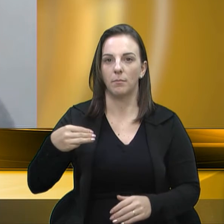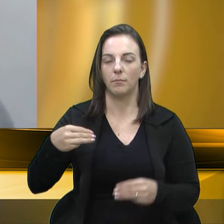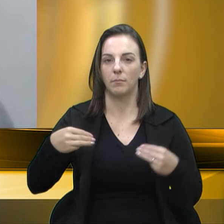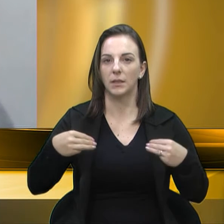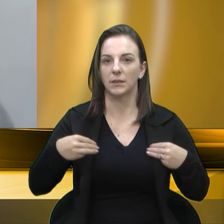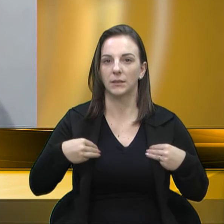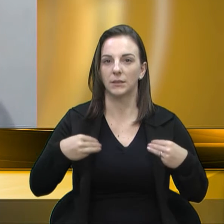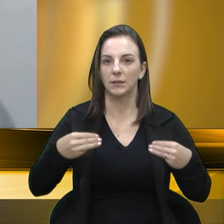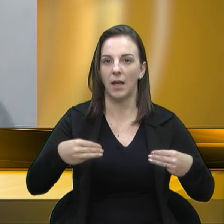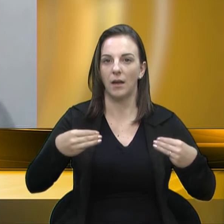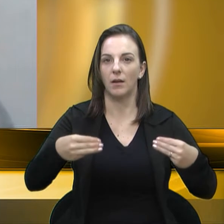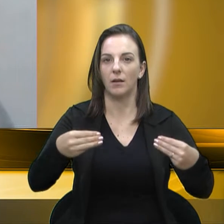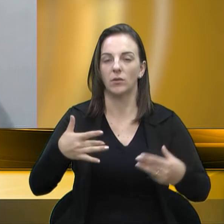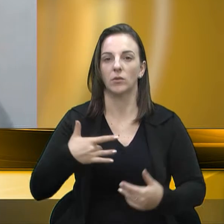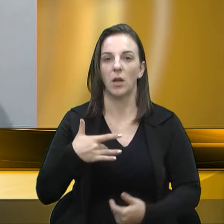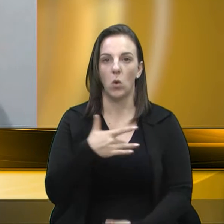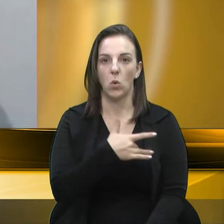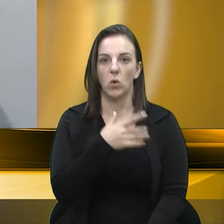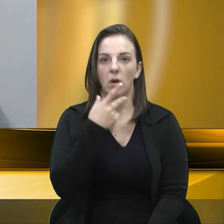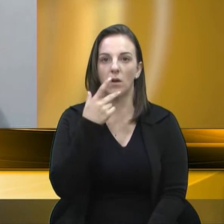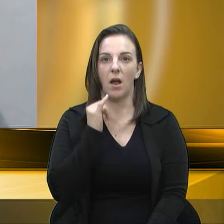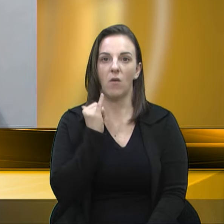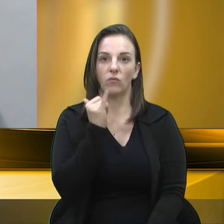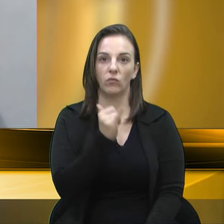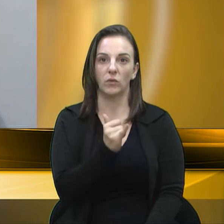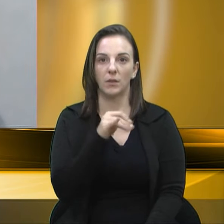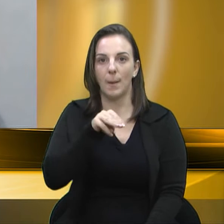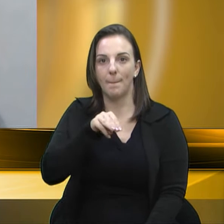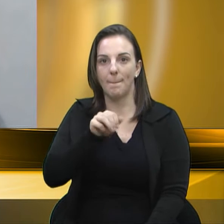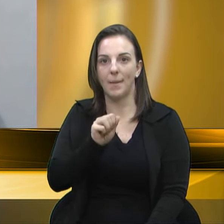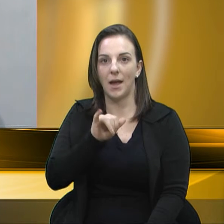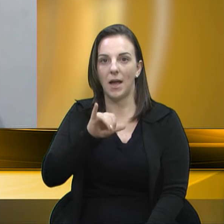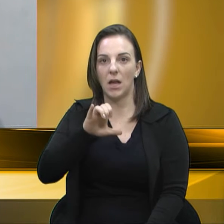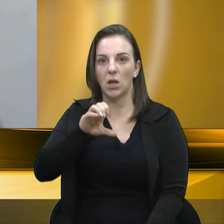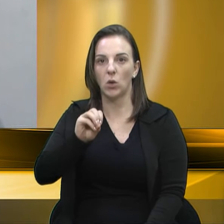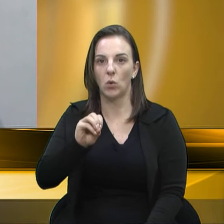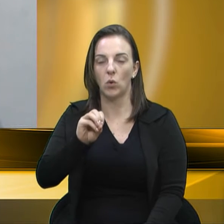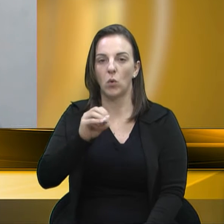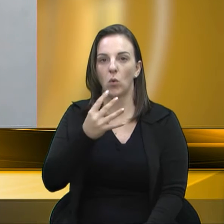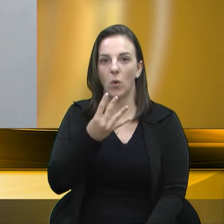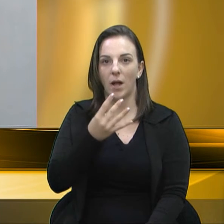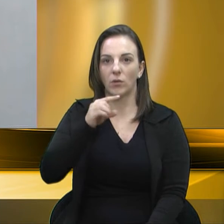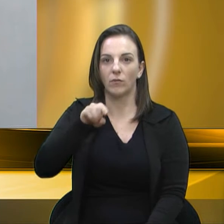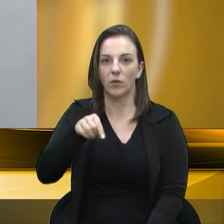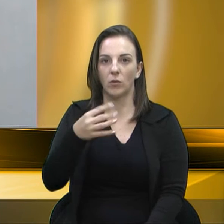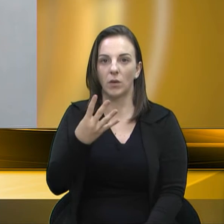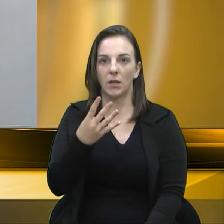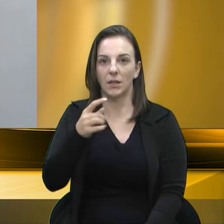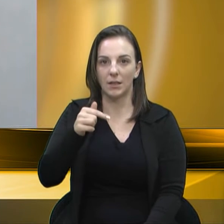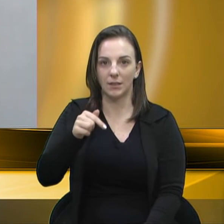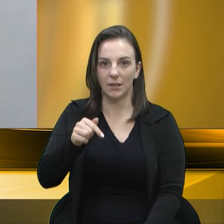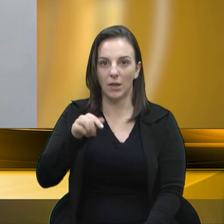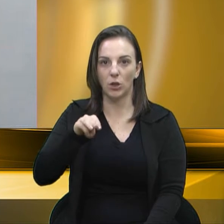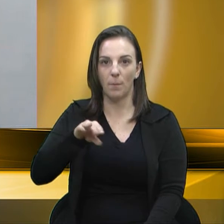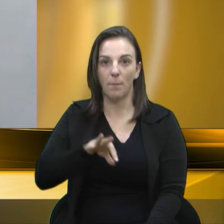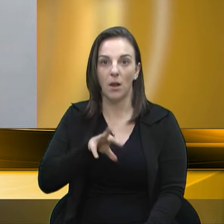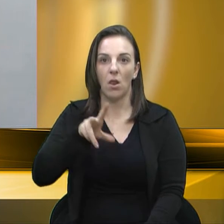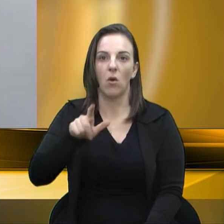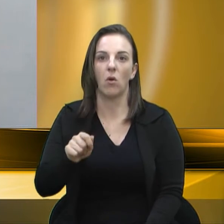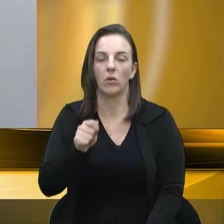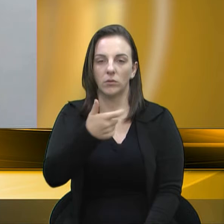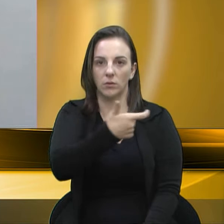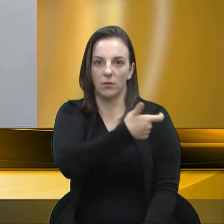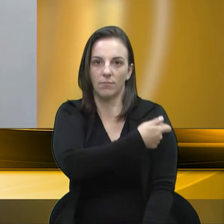maio, os 4,47 milhões de doses estarão no Rio Grande do Sul para